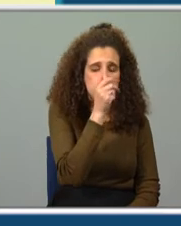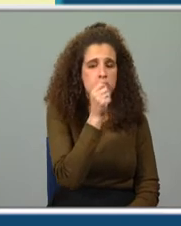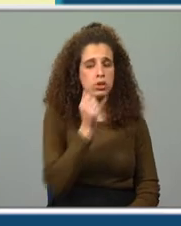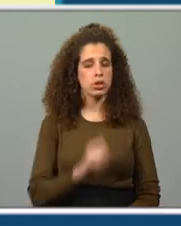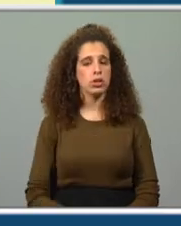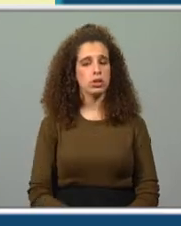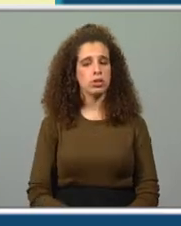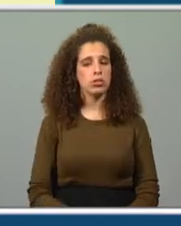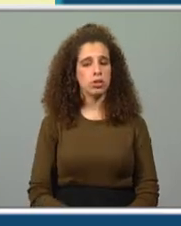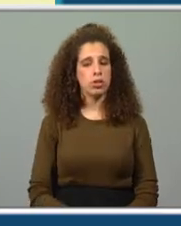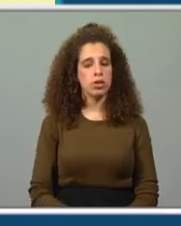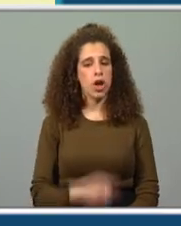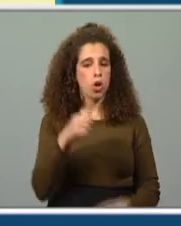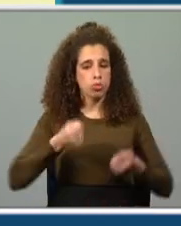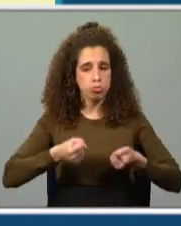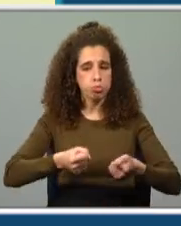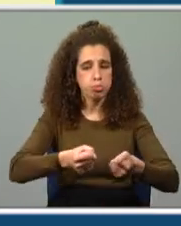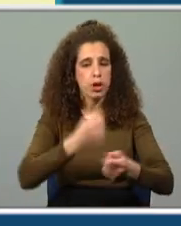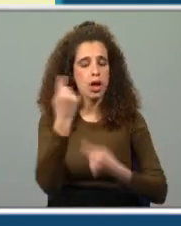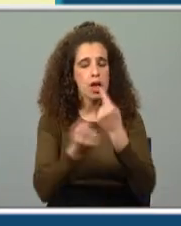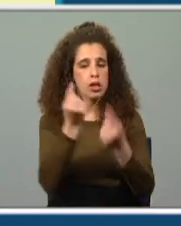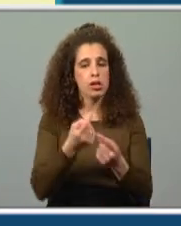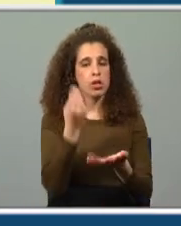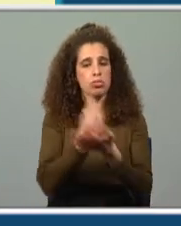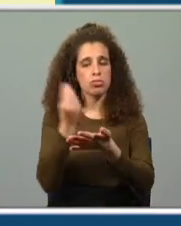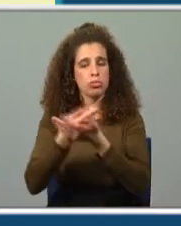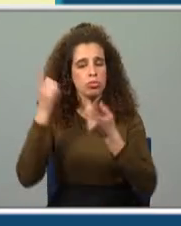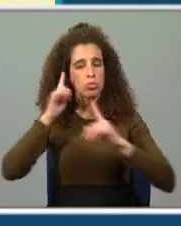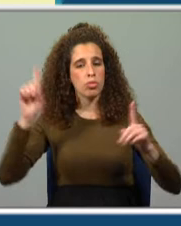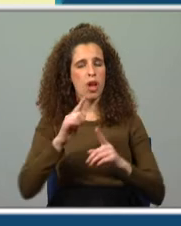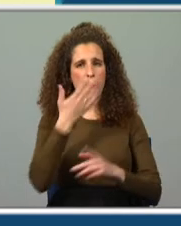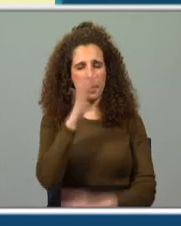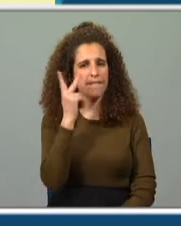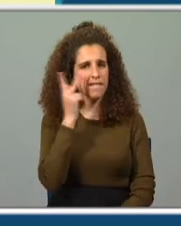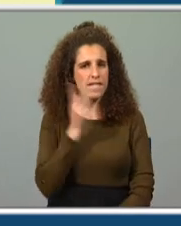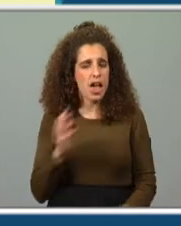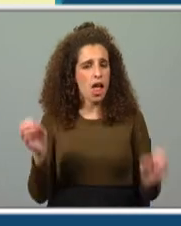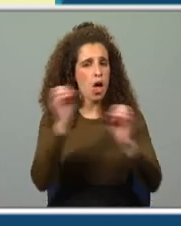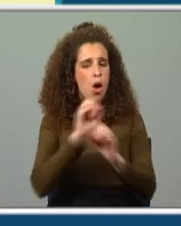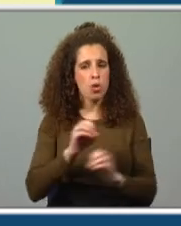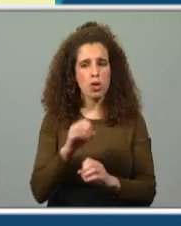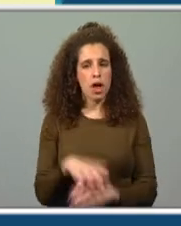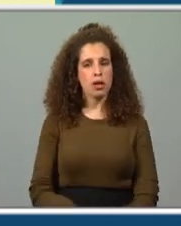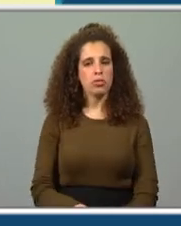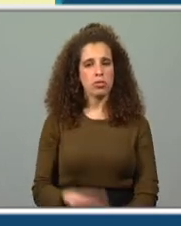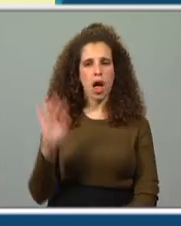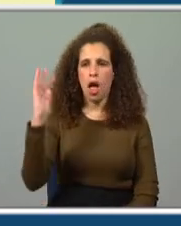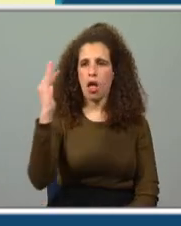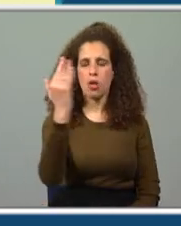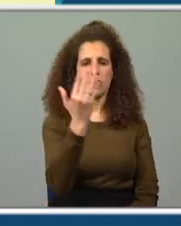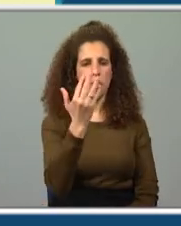mão e com alguns instrumentos musicais que parecem estar sem vida. Ora, e a sombra deste senhor é uma